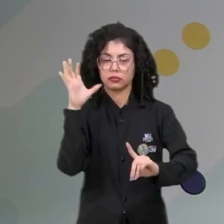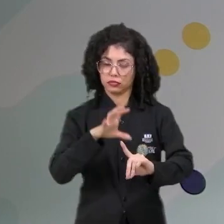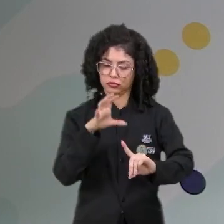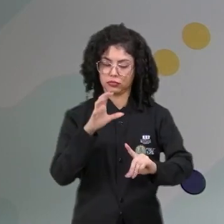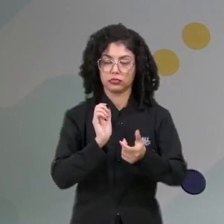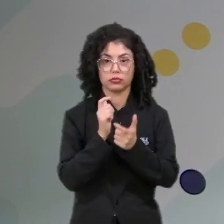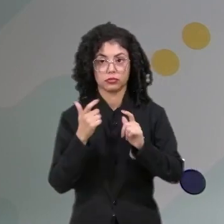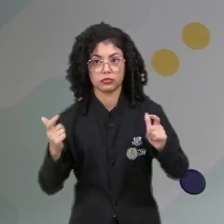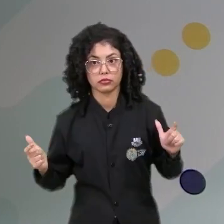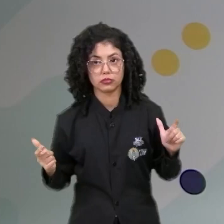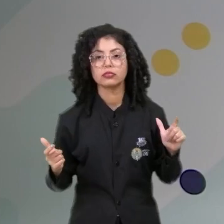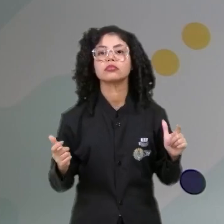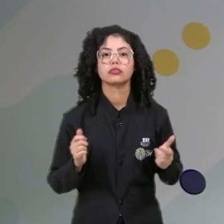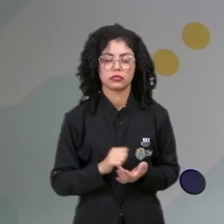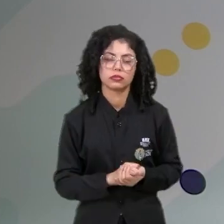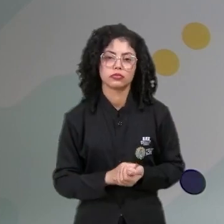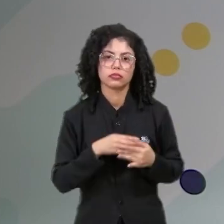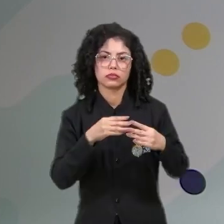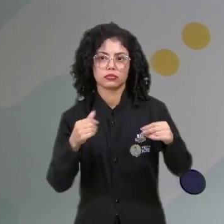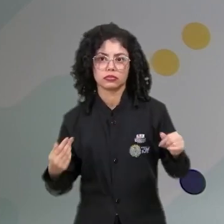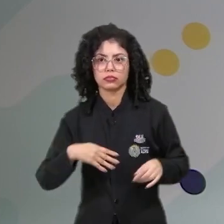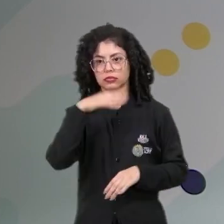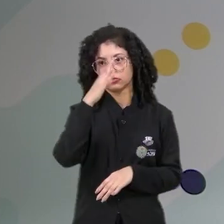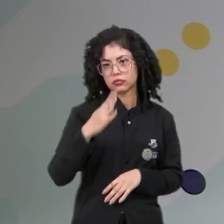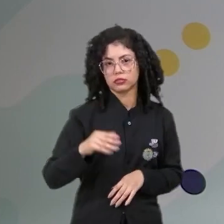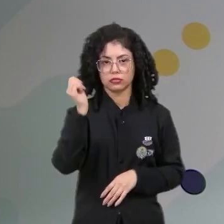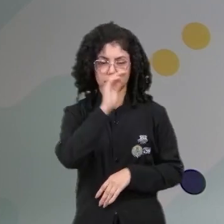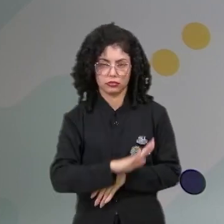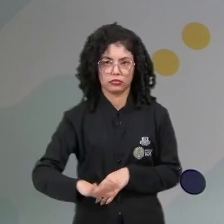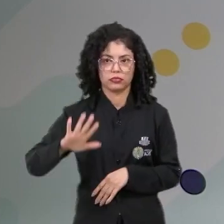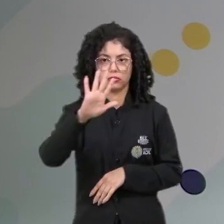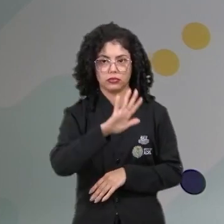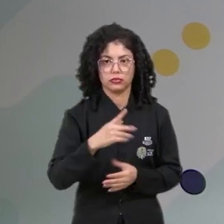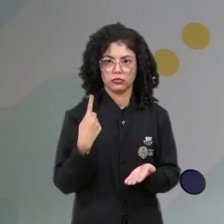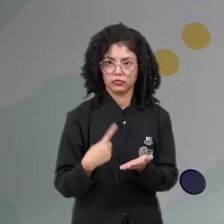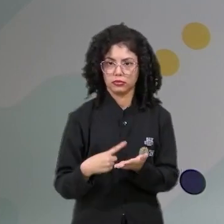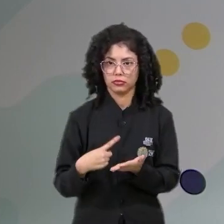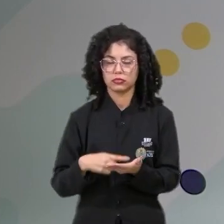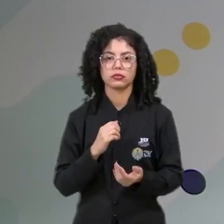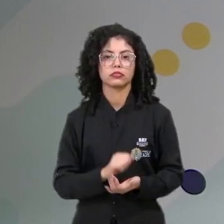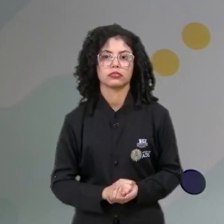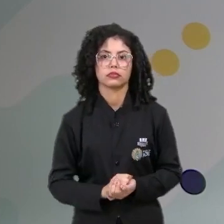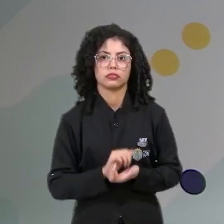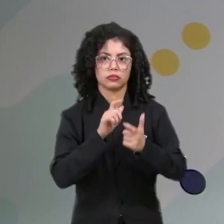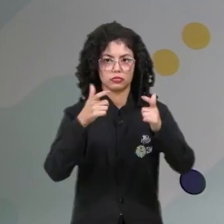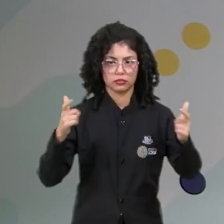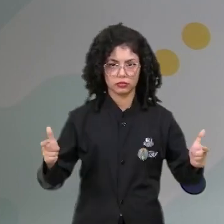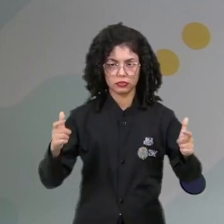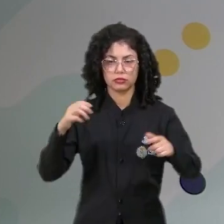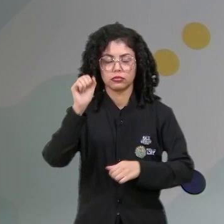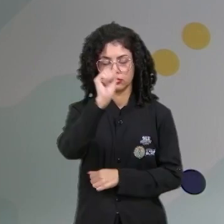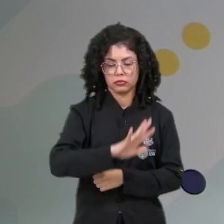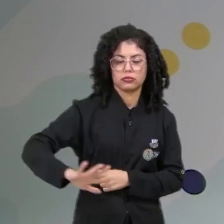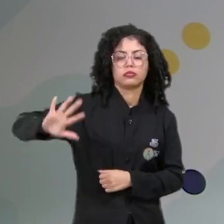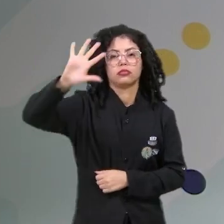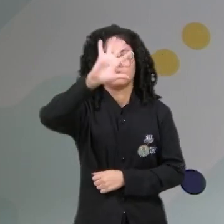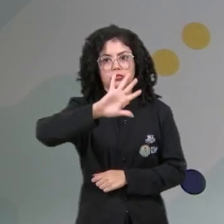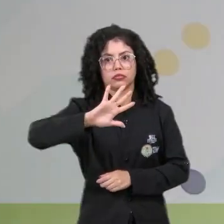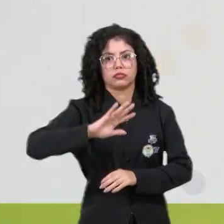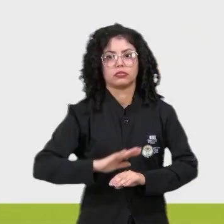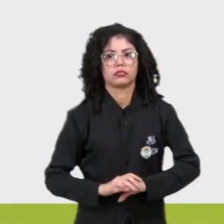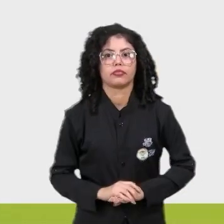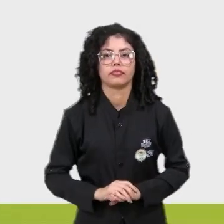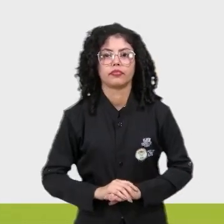influência significante no território brasileiro de forma geral. Então, são consideradas de metrópoles nacionais,